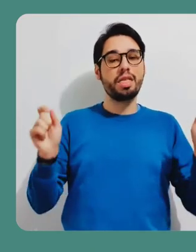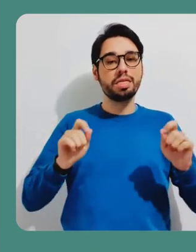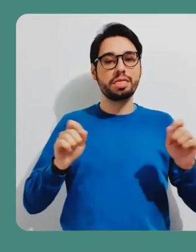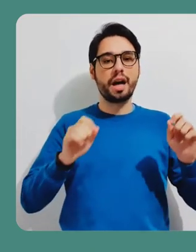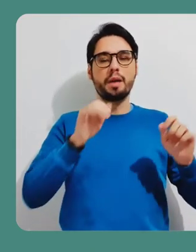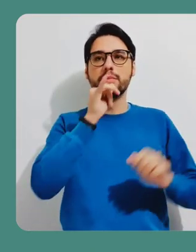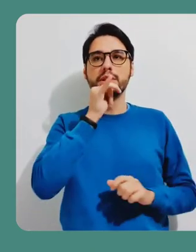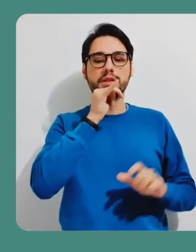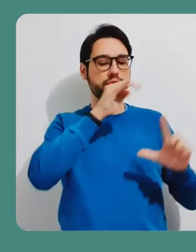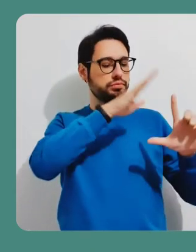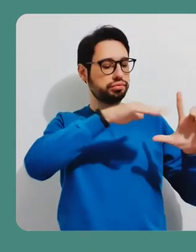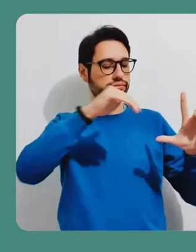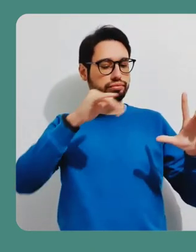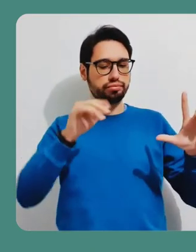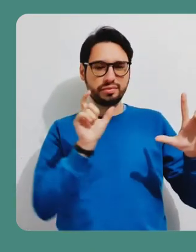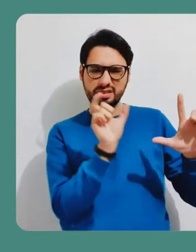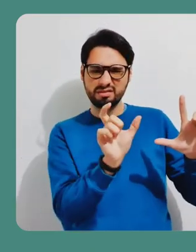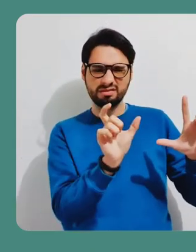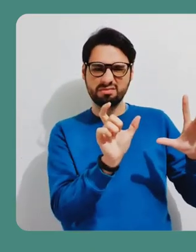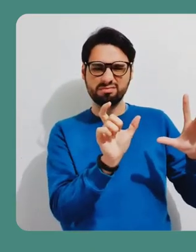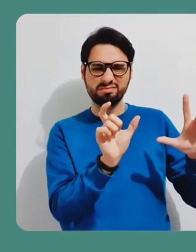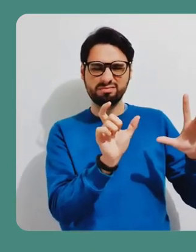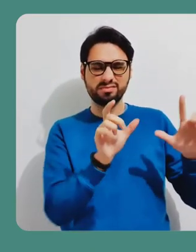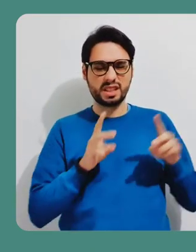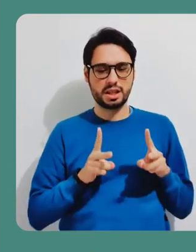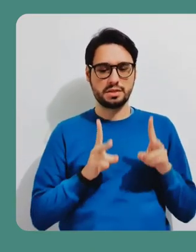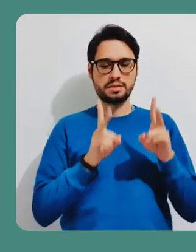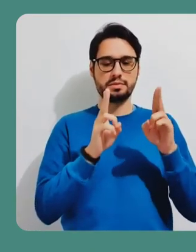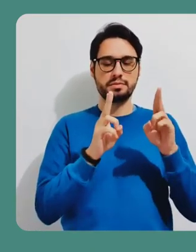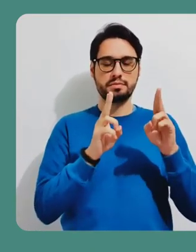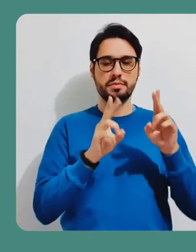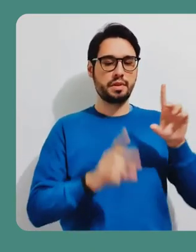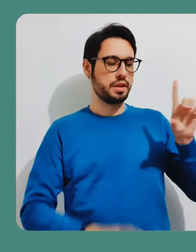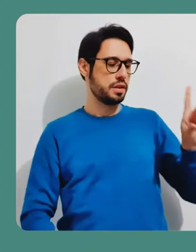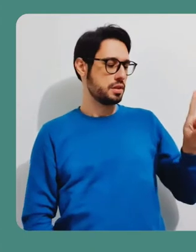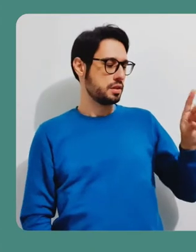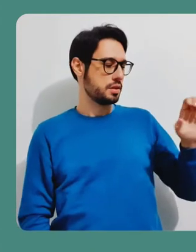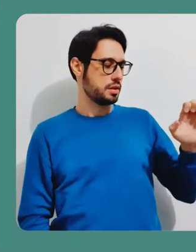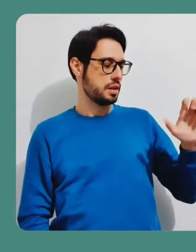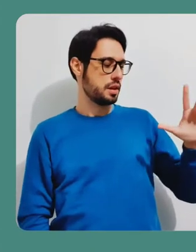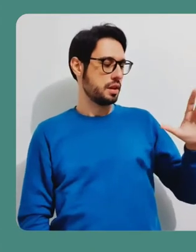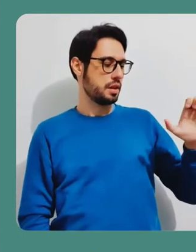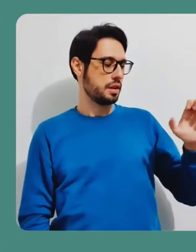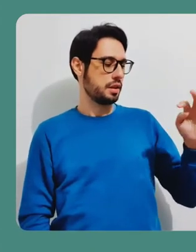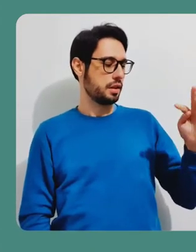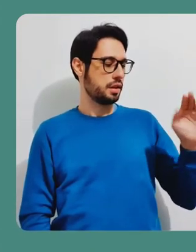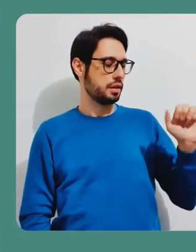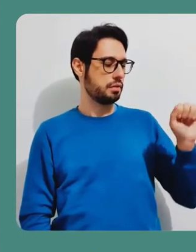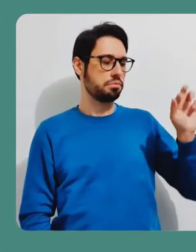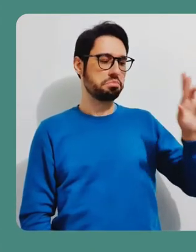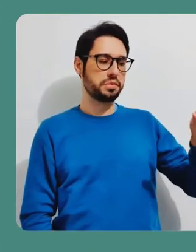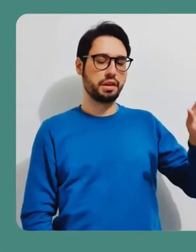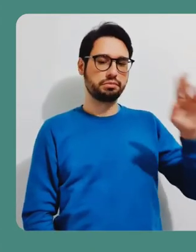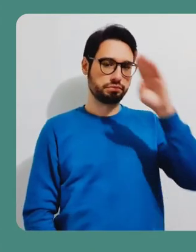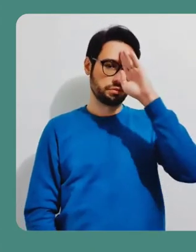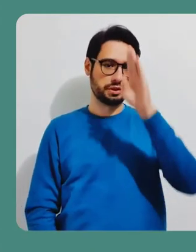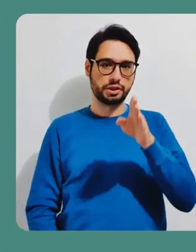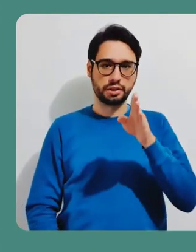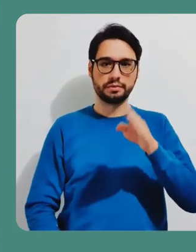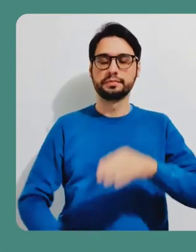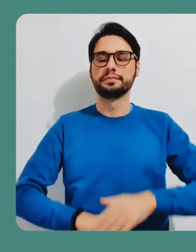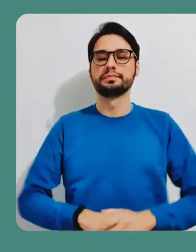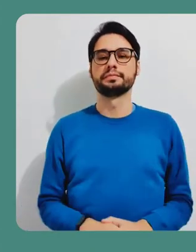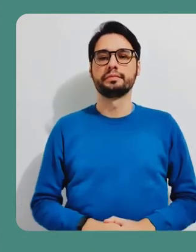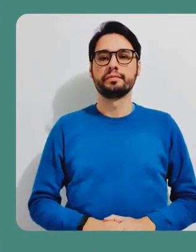indesejado no meio desse áudio basta você selecionar e deletar aqui também aparece um